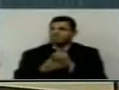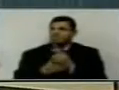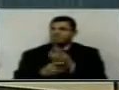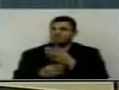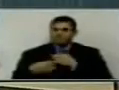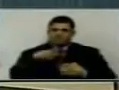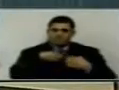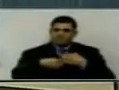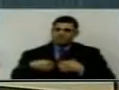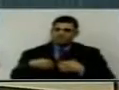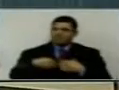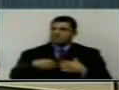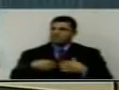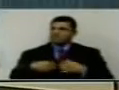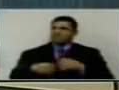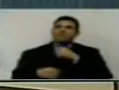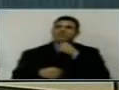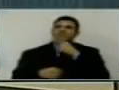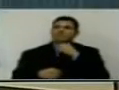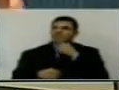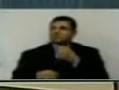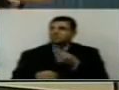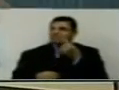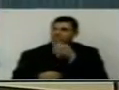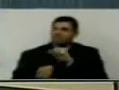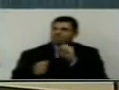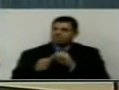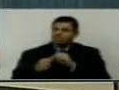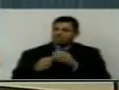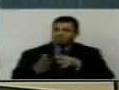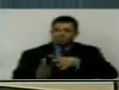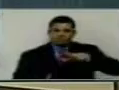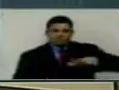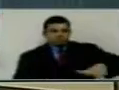angústias, com as minhas dores. E é isso que faz a gente crescer.